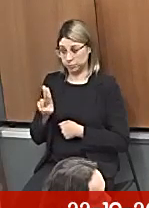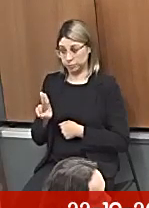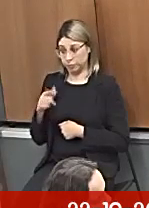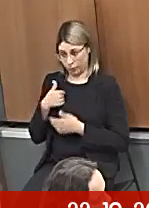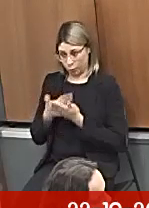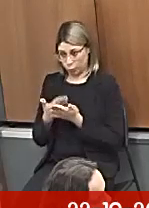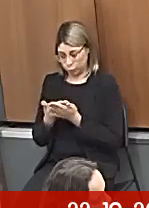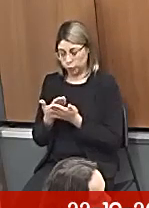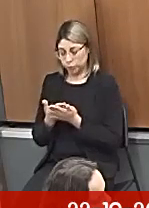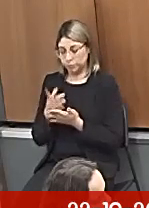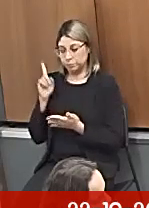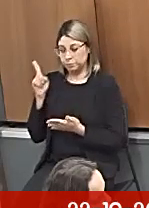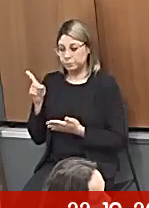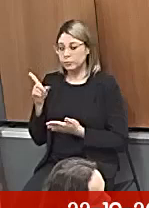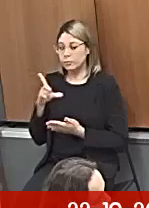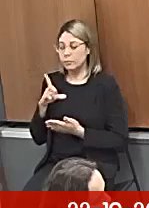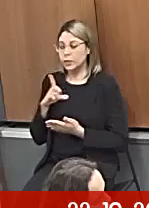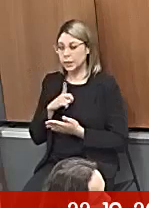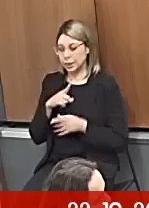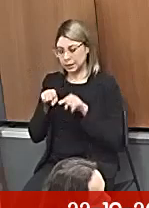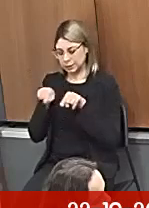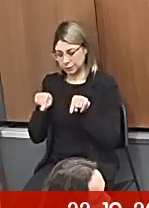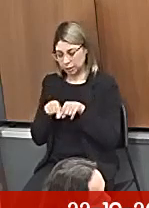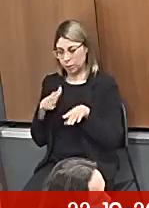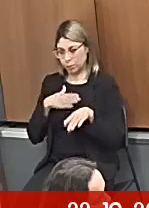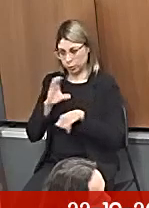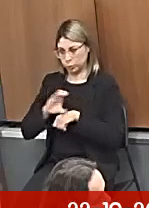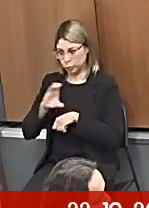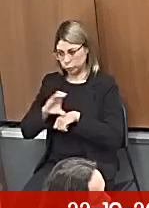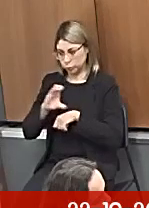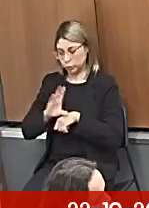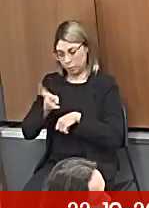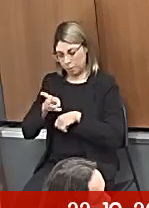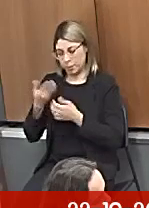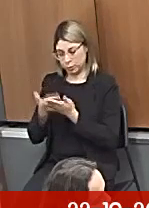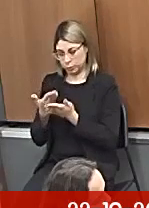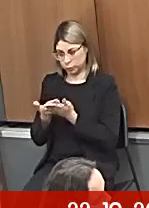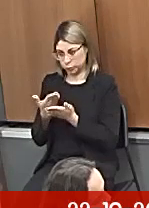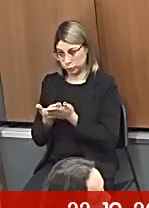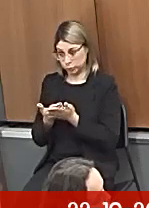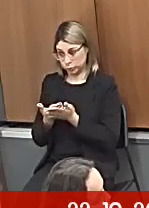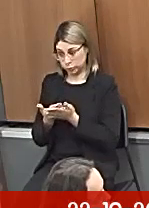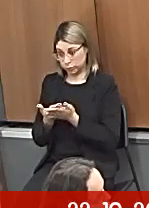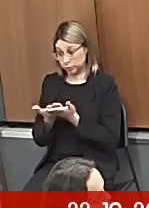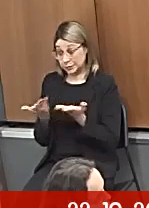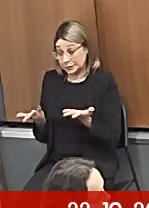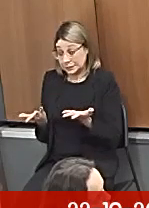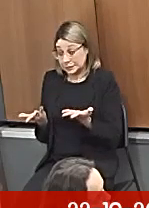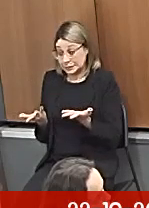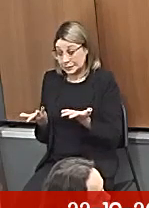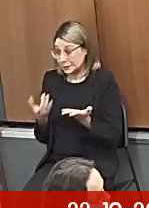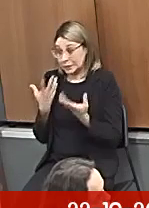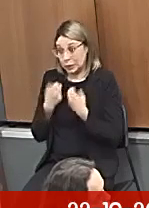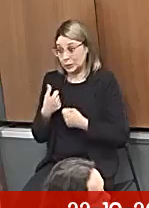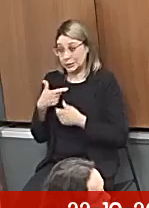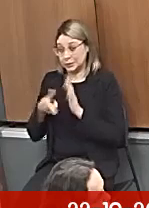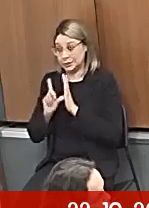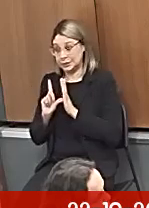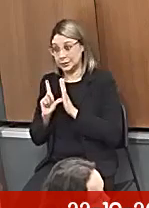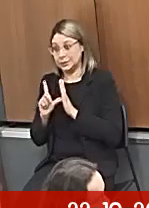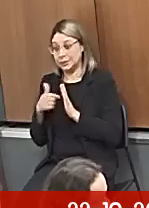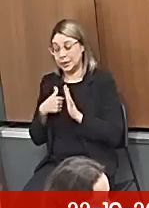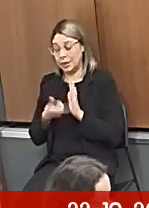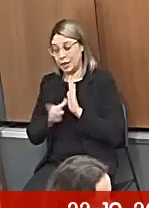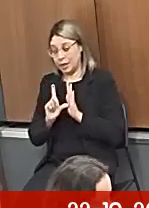que eu estudei, ela tinha as salas do meu curso alugadas nessa mesma escola. Então, o ciclo se fechou. Então, quer dizer, quando eu